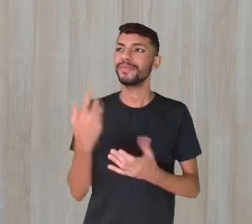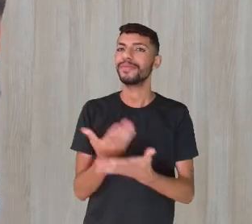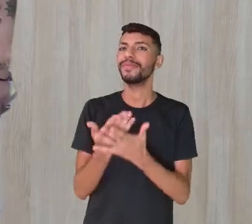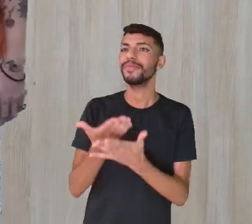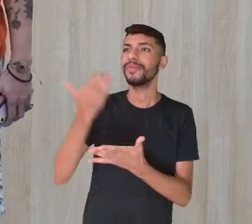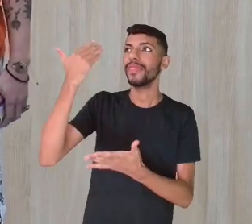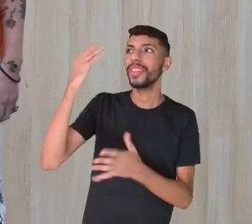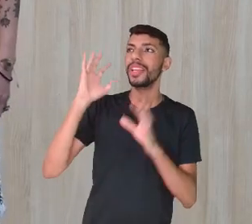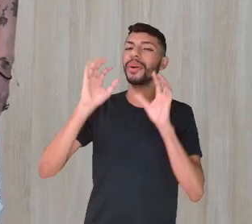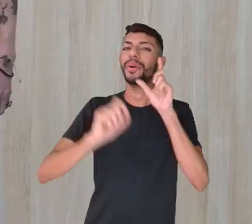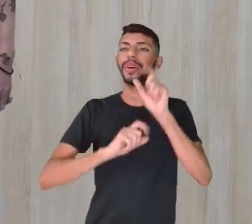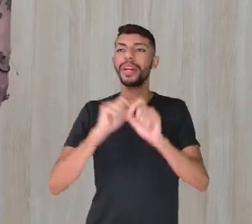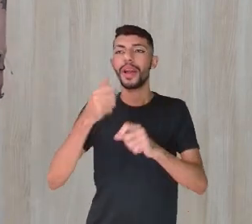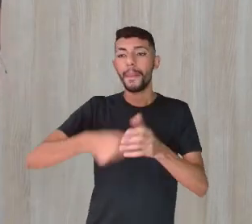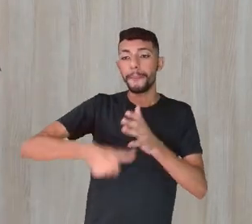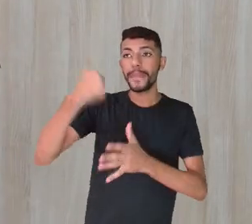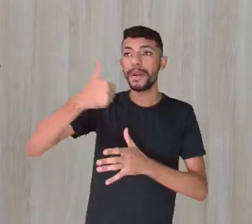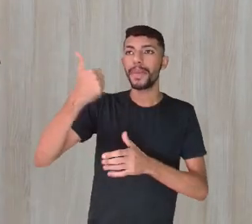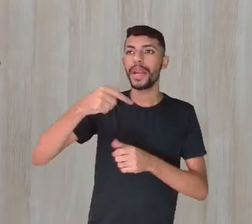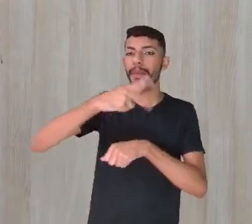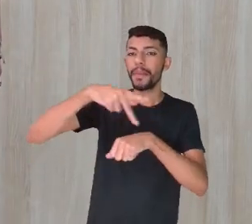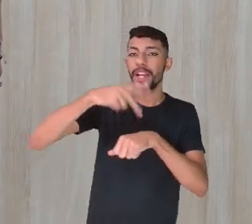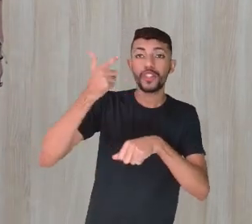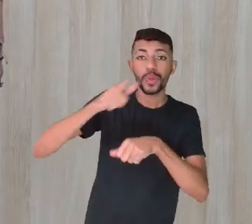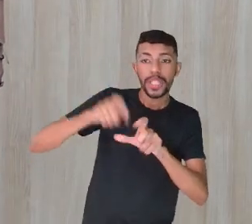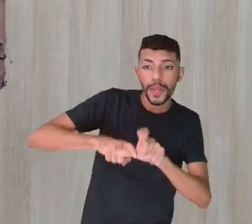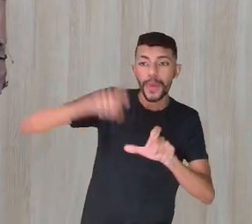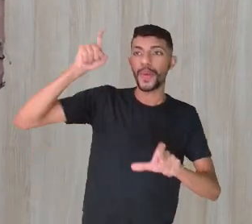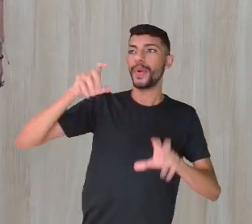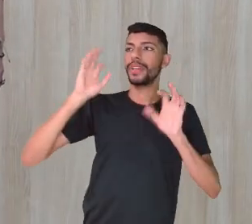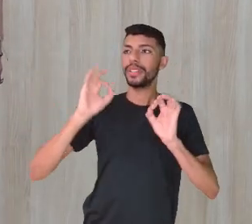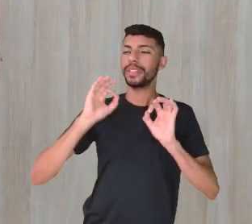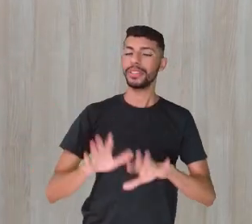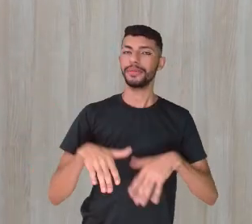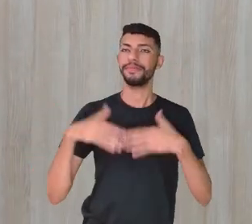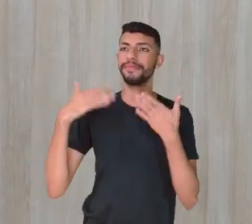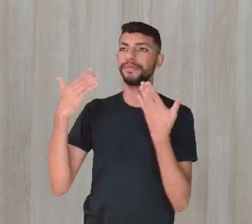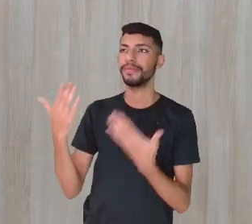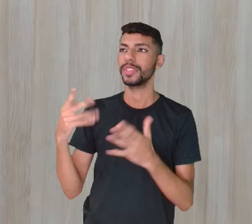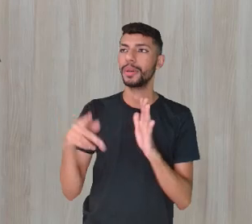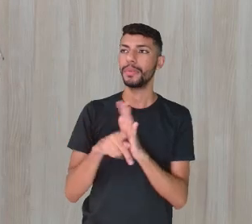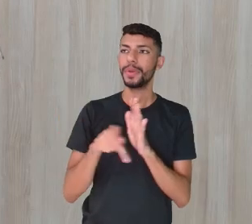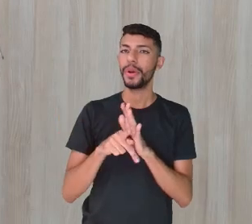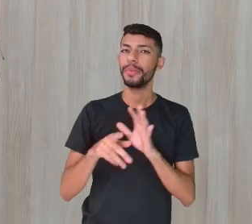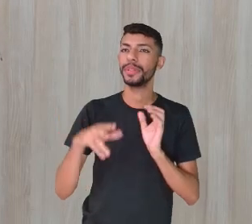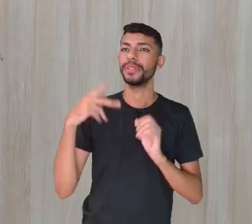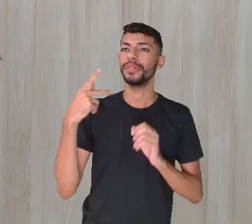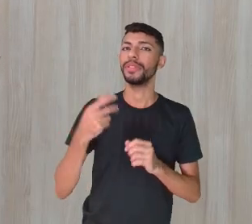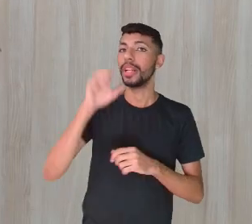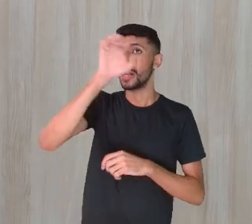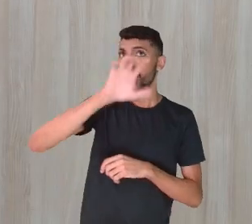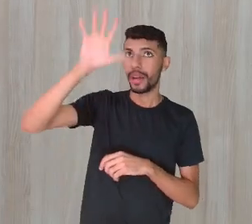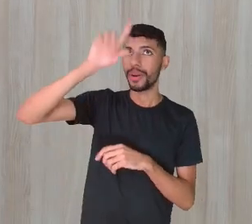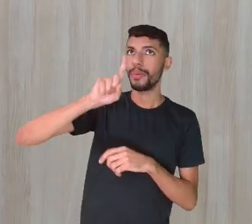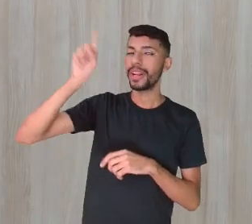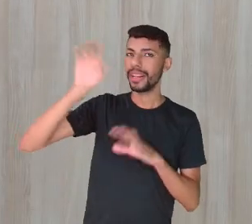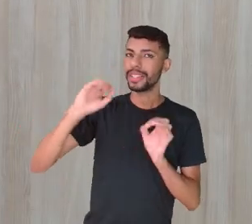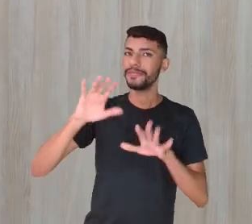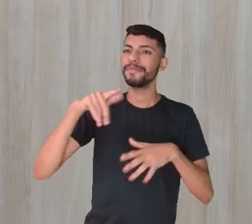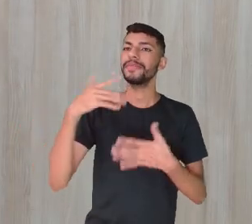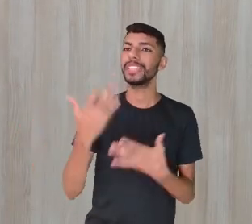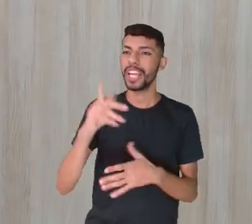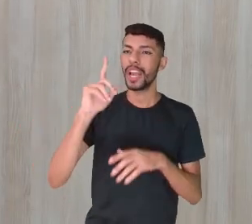anterior que foi o primeiro país a se declarar independente, né? Da Europa. A gente viu que foi